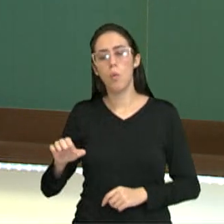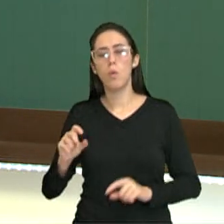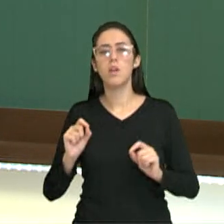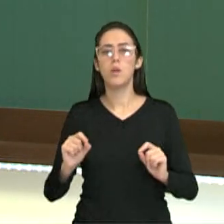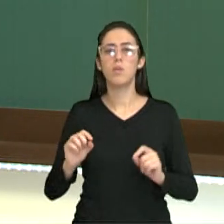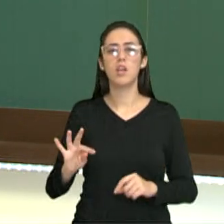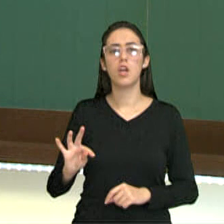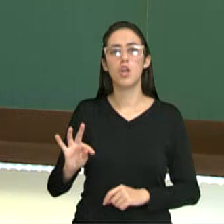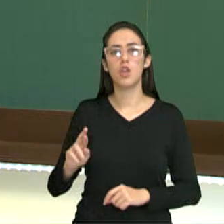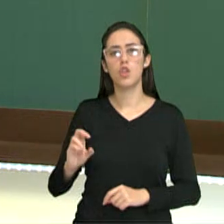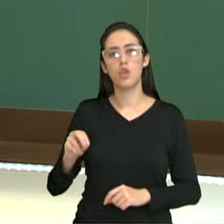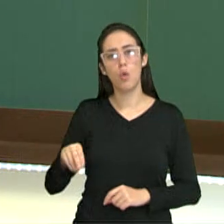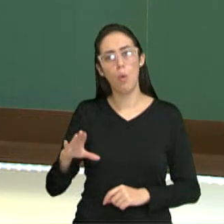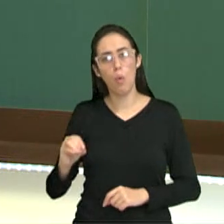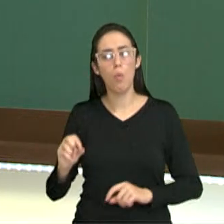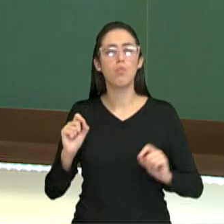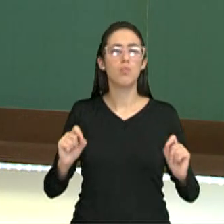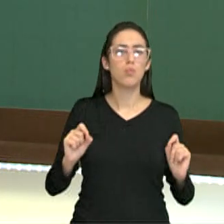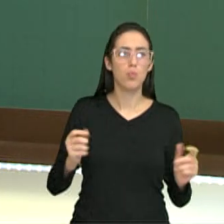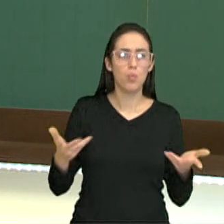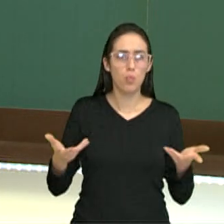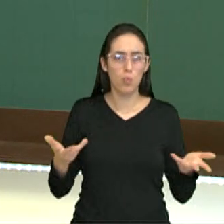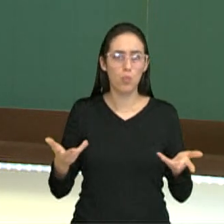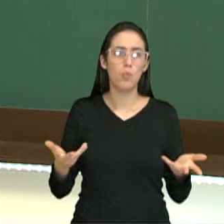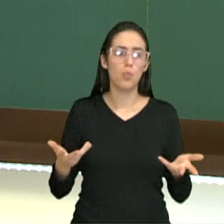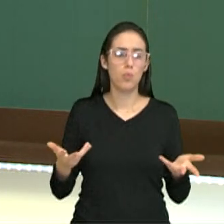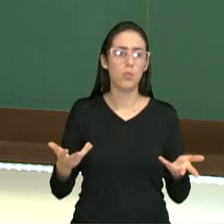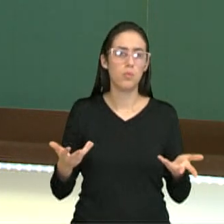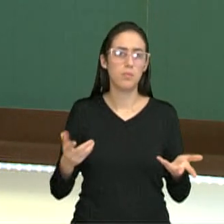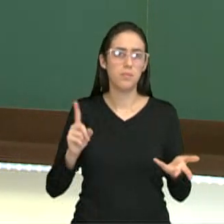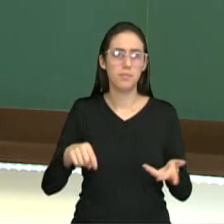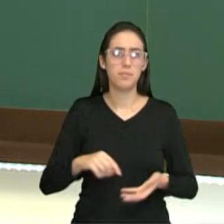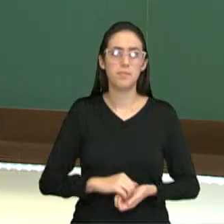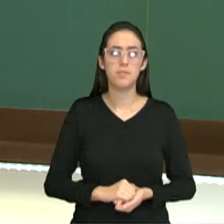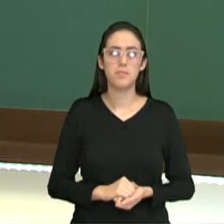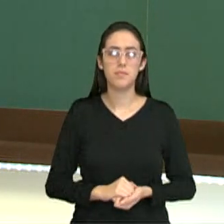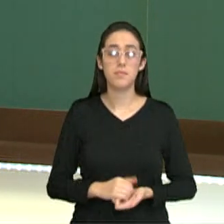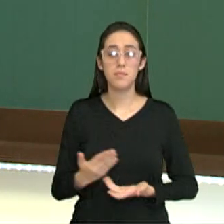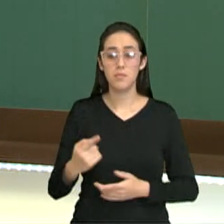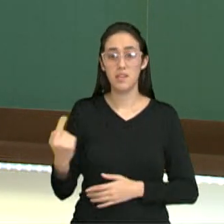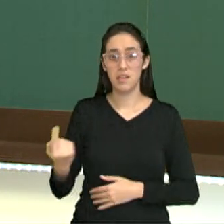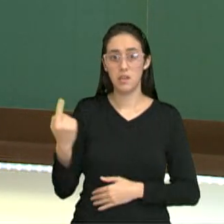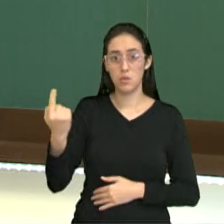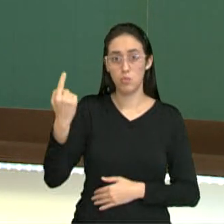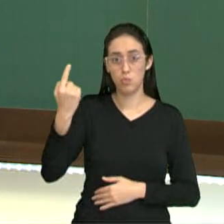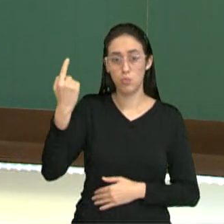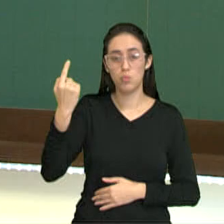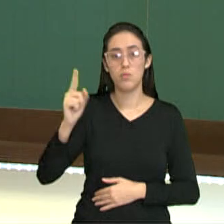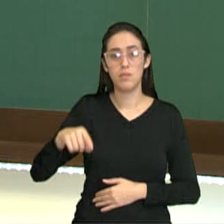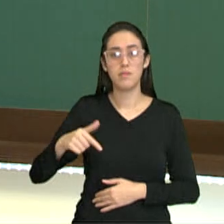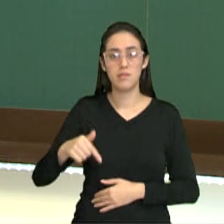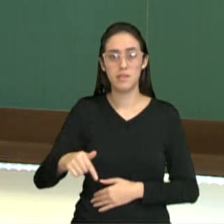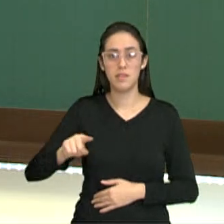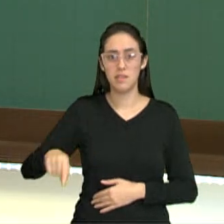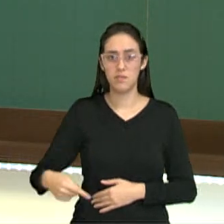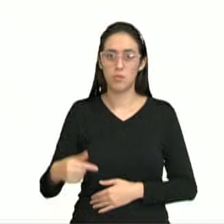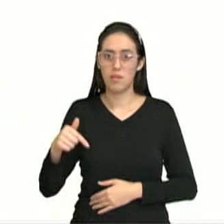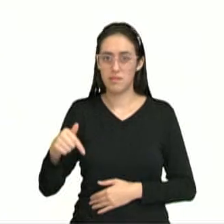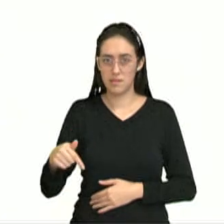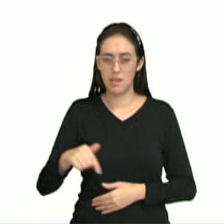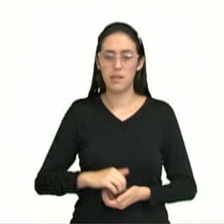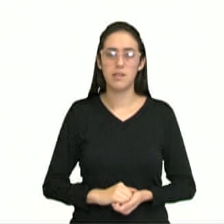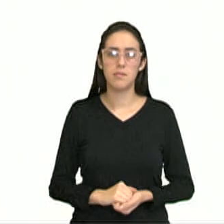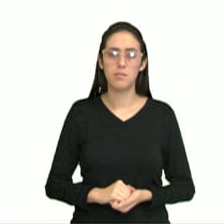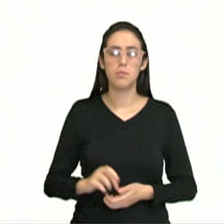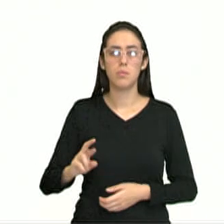do cone, que vai facilitar durante as suas aulas para resolver os exercícios. A altura, que foi dado ali, que é 7,7,